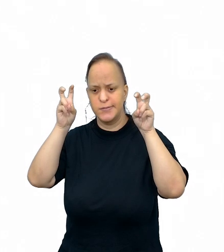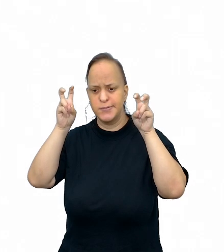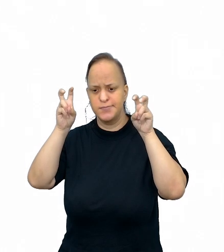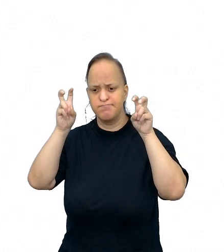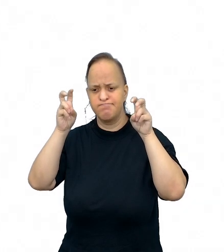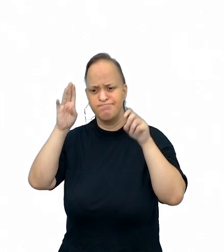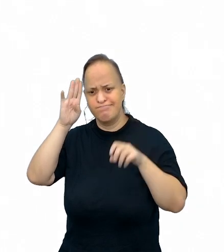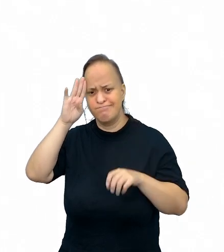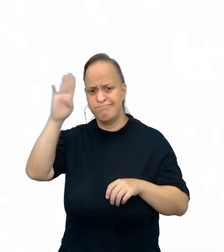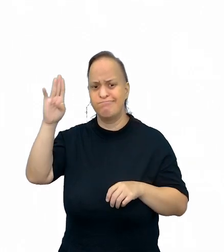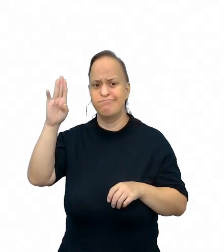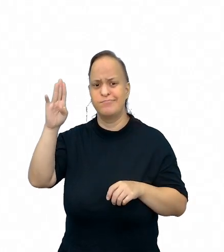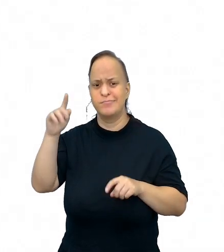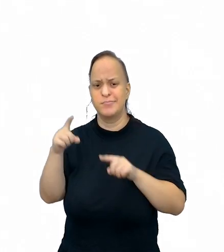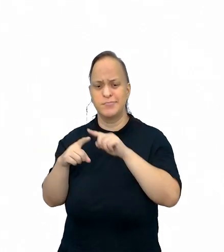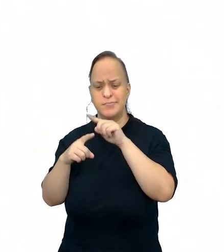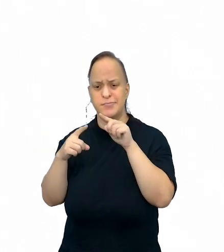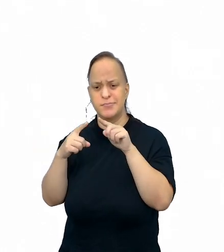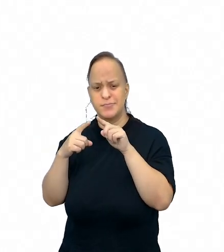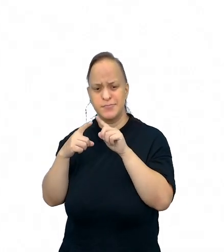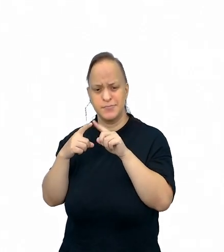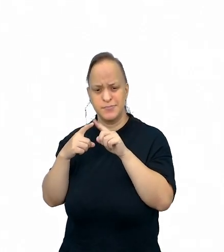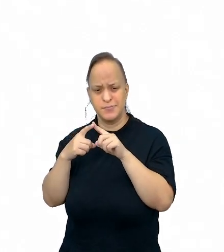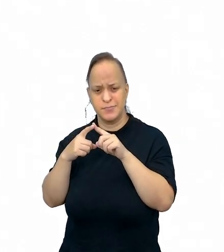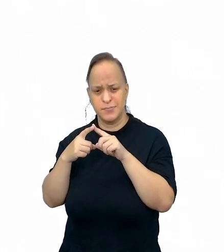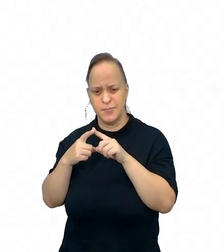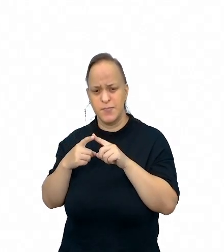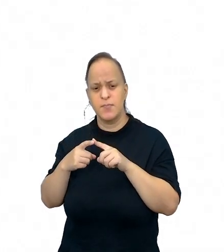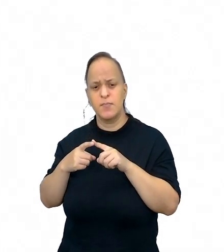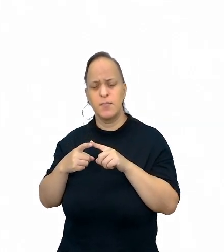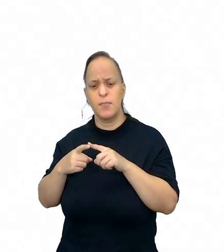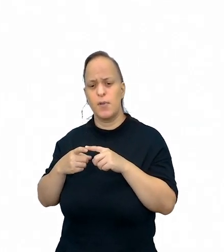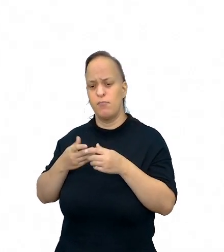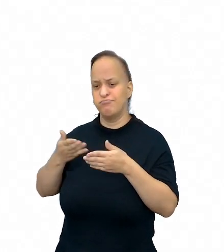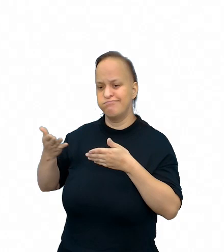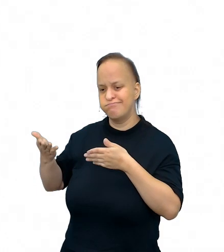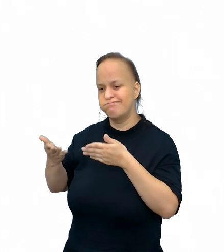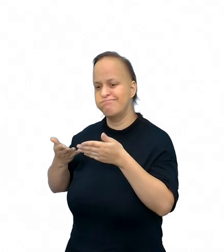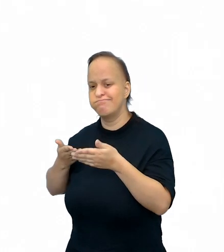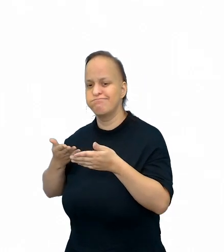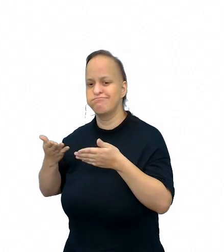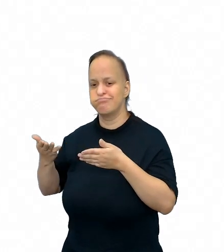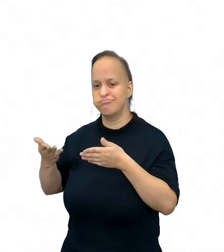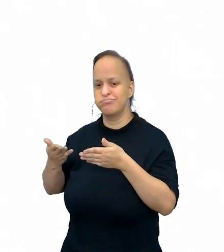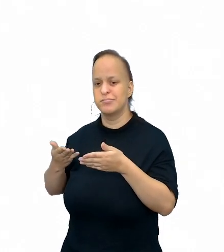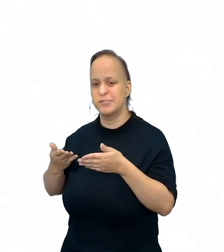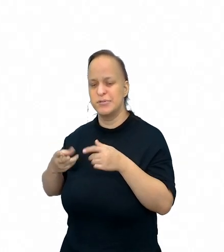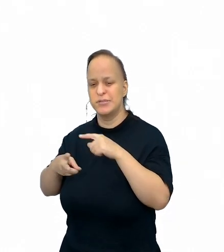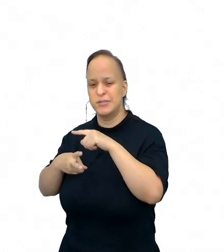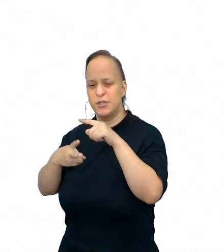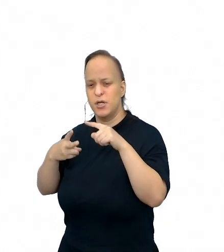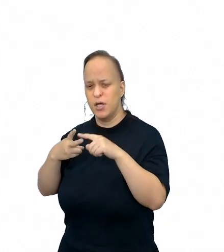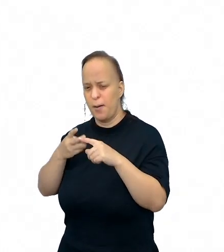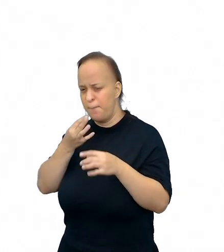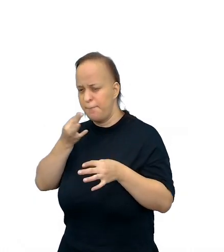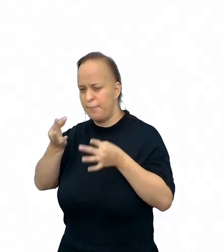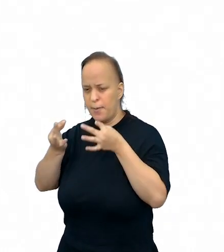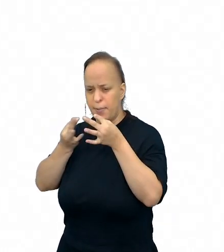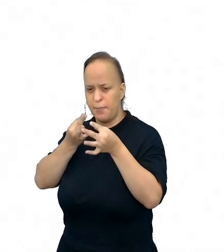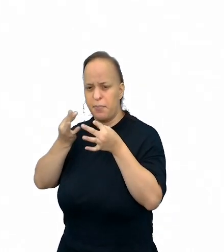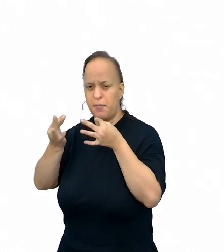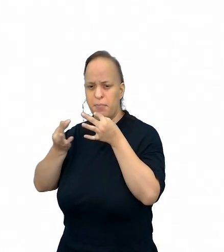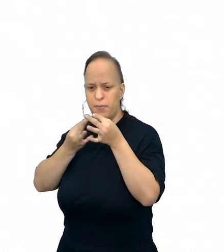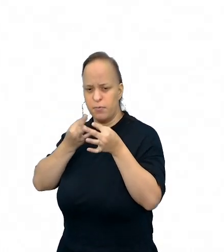e relatar experiências, né? O debate regrado é um gênero argumentativo oral, ele ocorre por intermédio